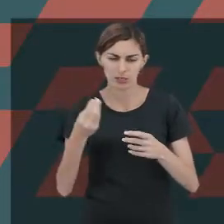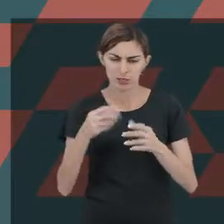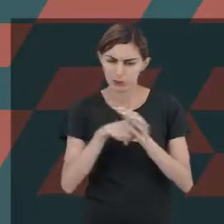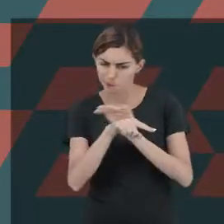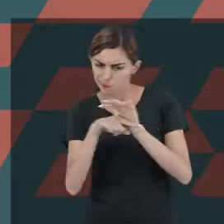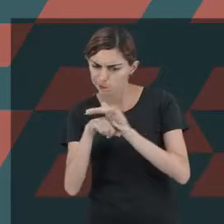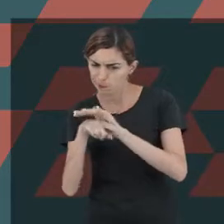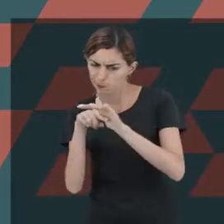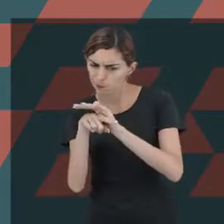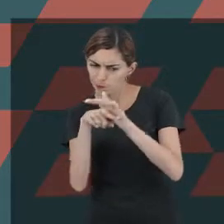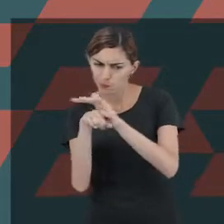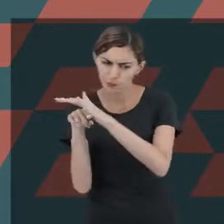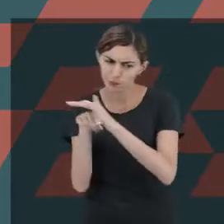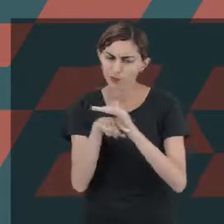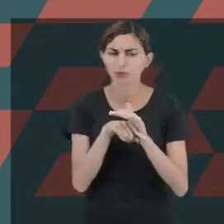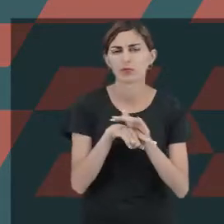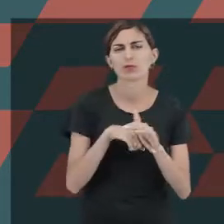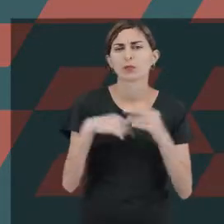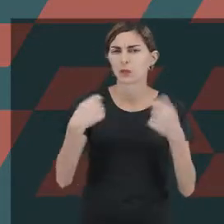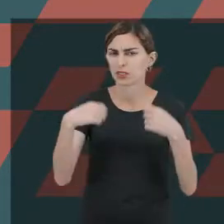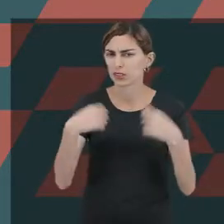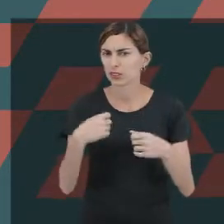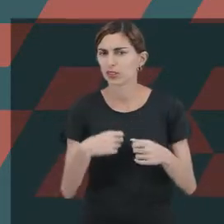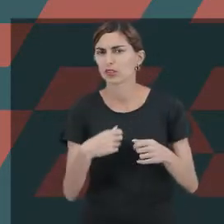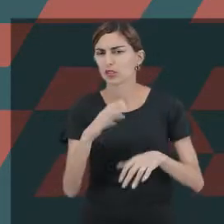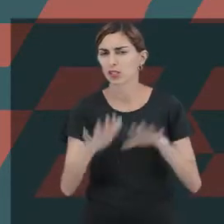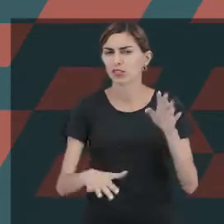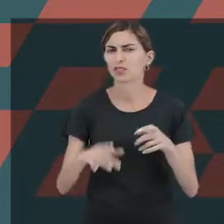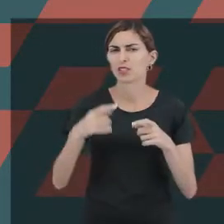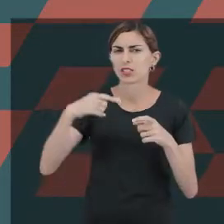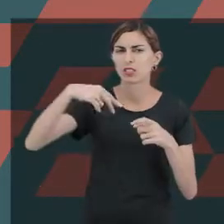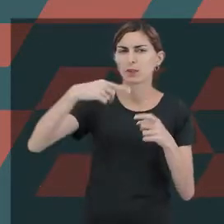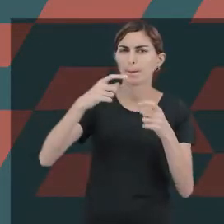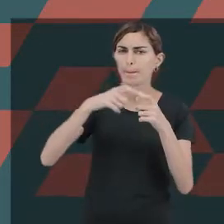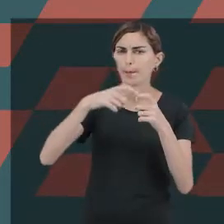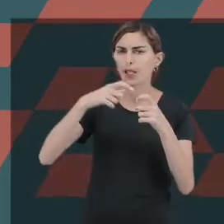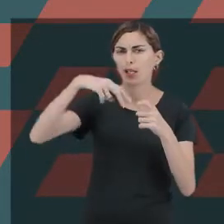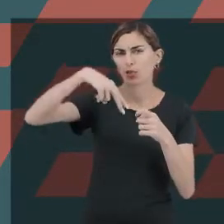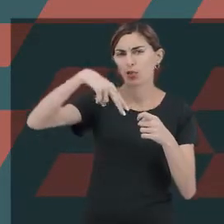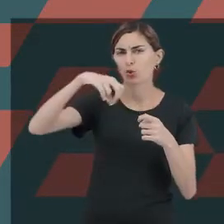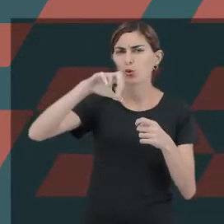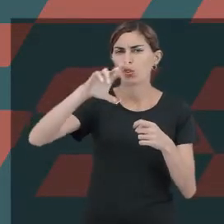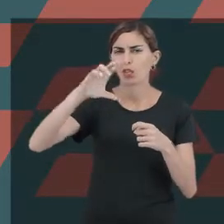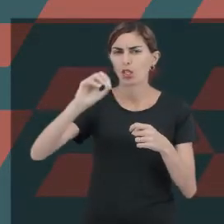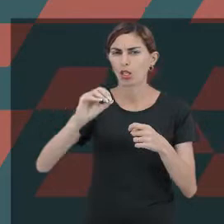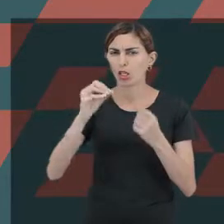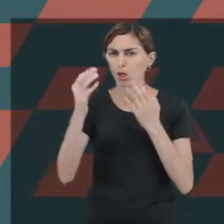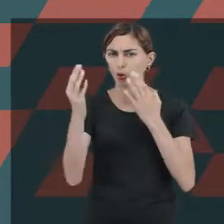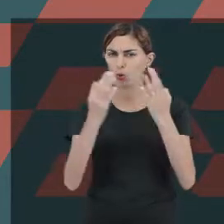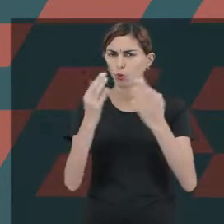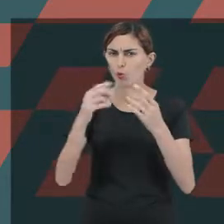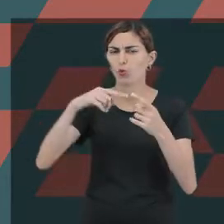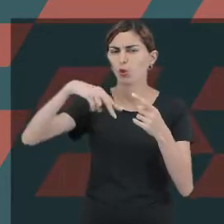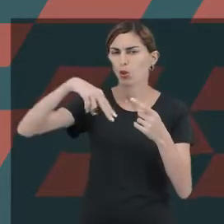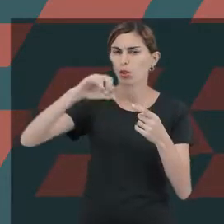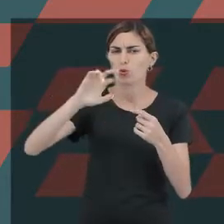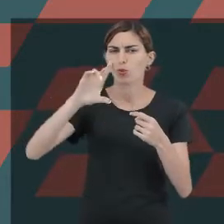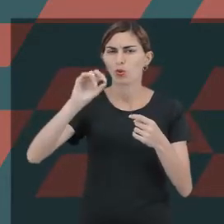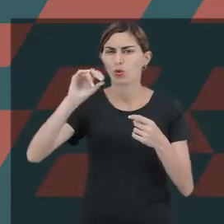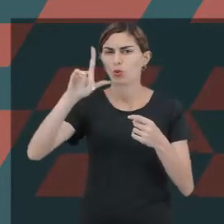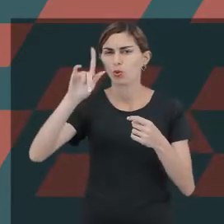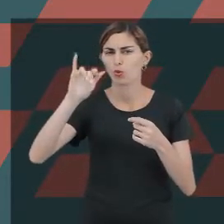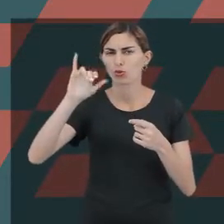um comprometimento global, que precisam muitas vezes do neurologista, do ortopedista, do gastropediatra, do pneumologista, e não